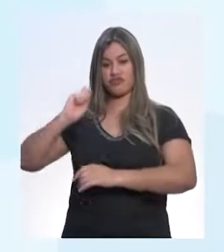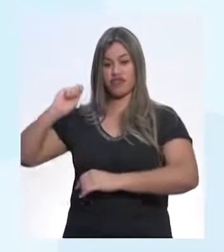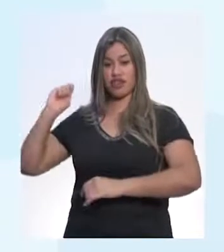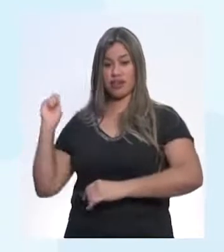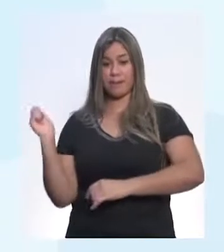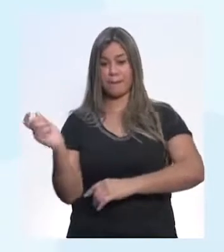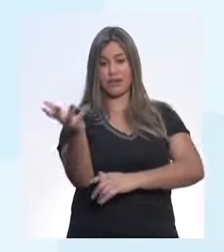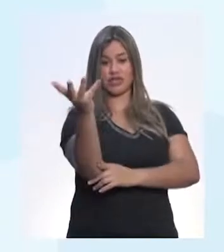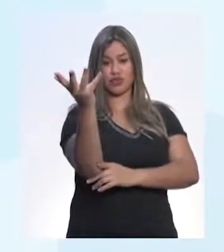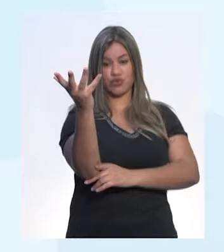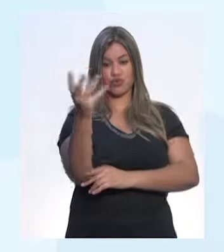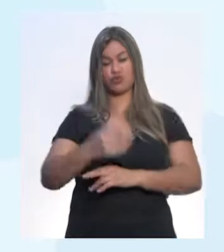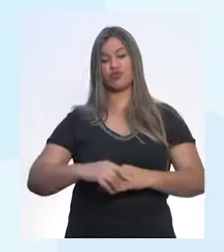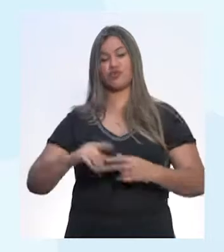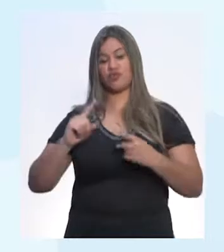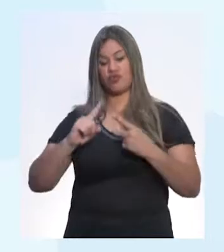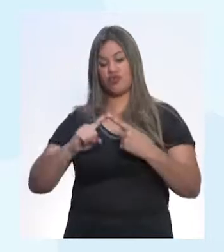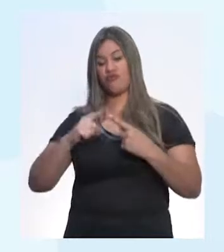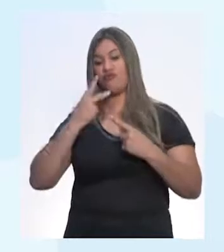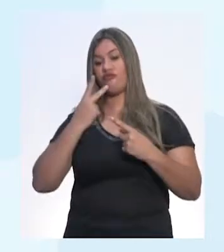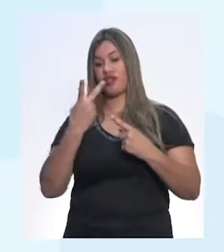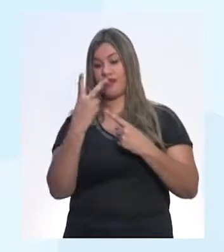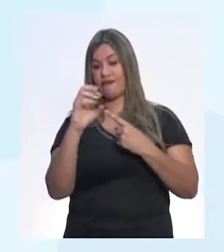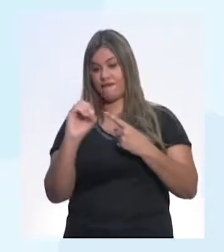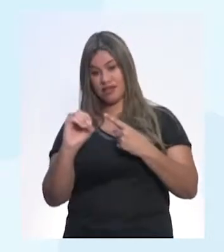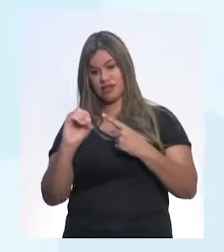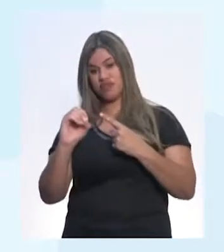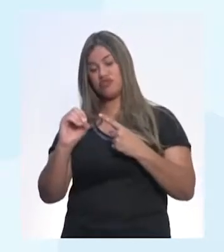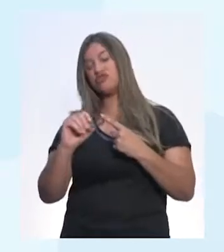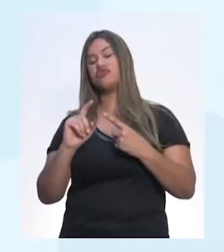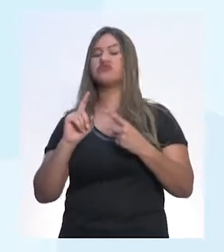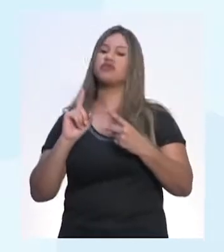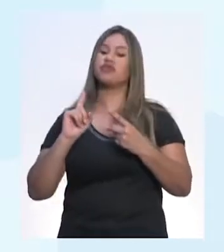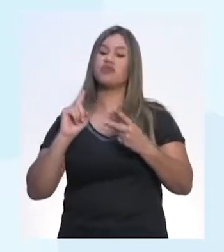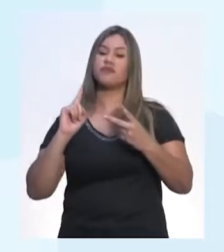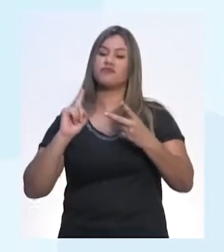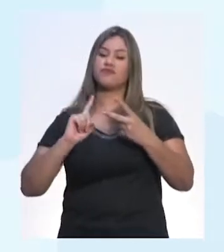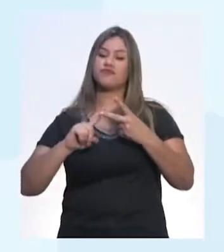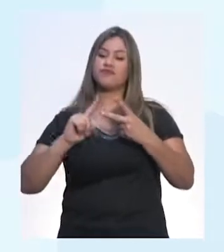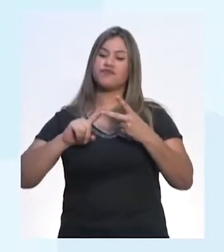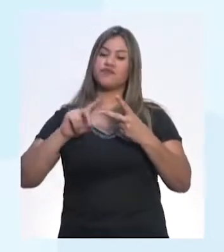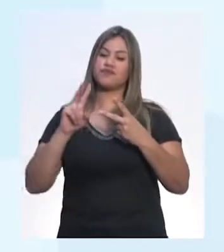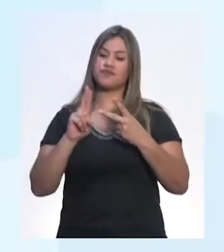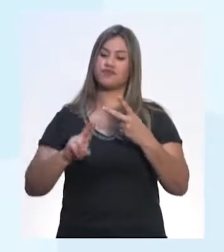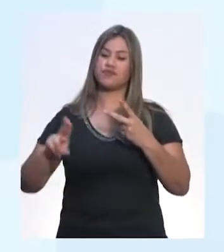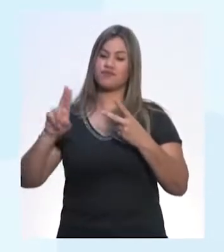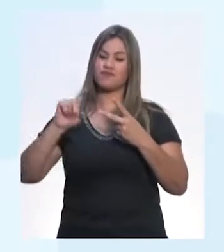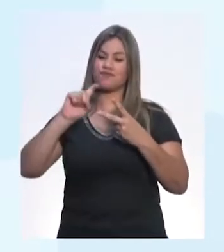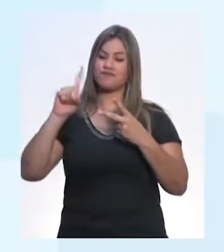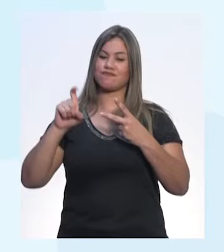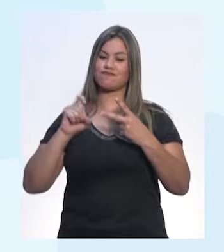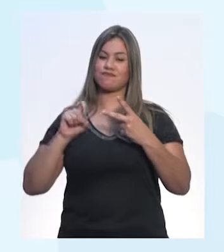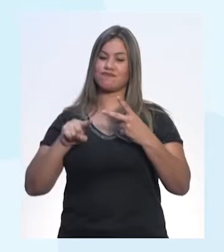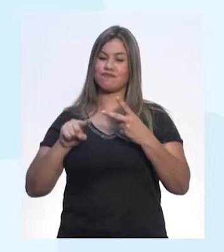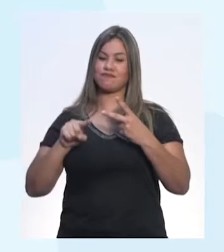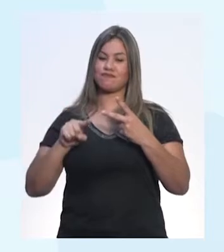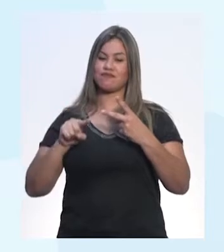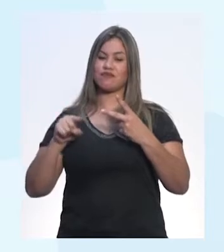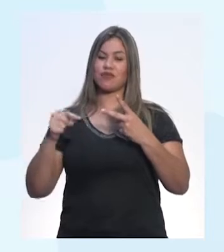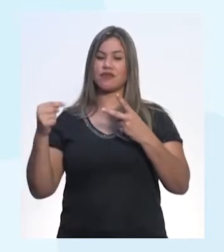arremessos. Ele afirma que são 20. Ele utiliza uma incógnita